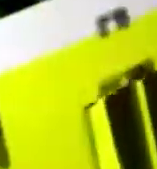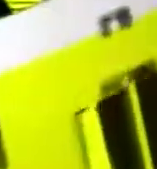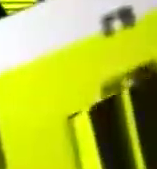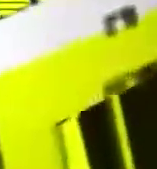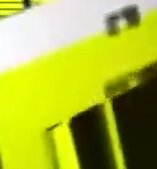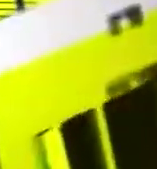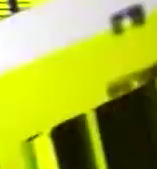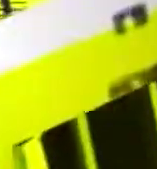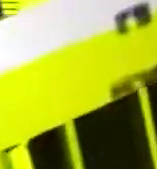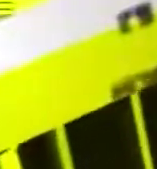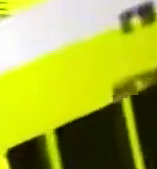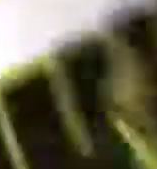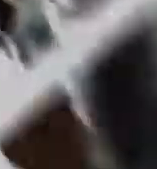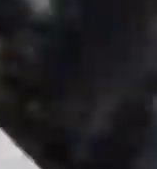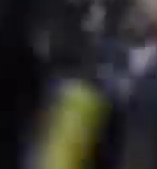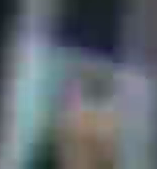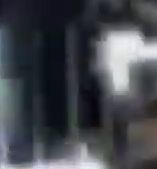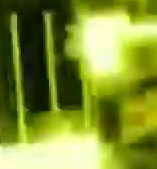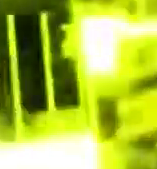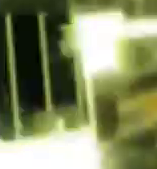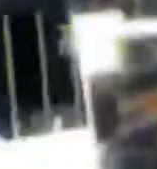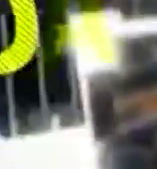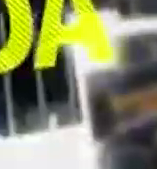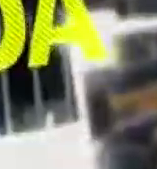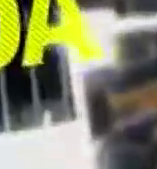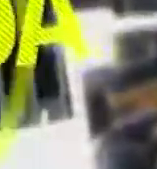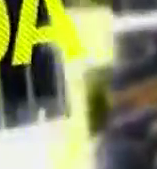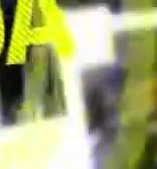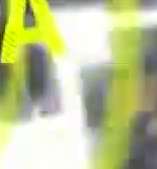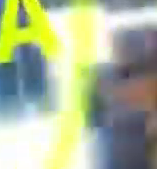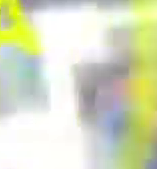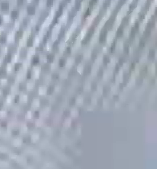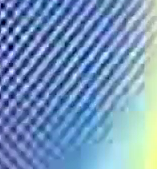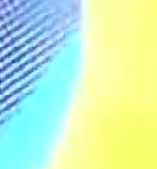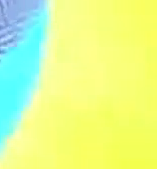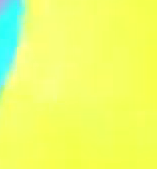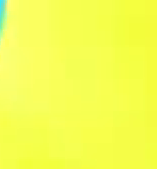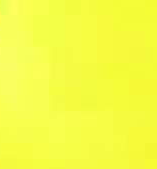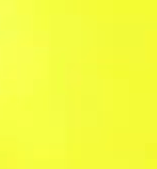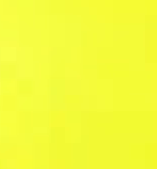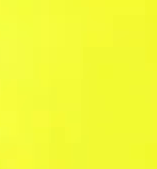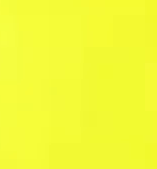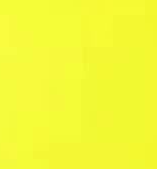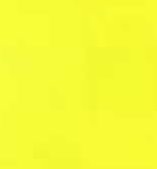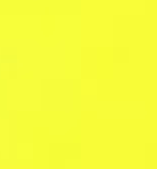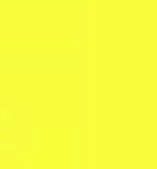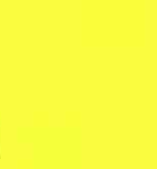Um segundo encaminhamento. Ministério de Santos, no meu estado de São Paulo.